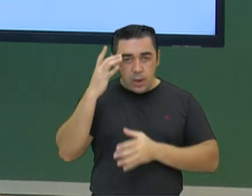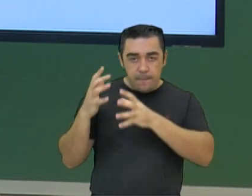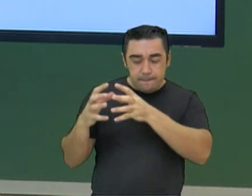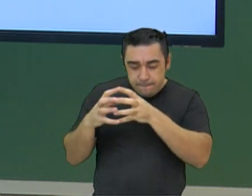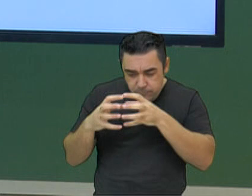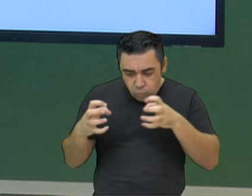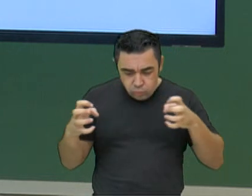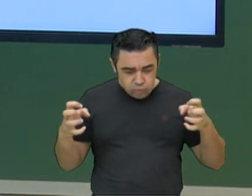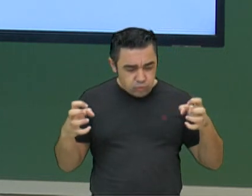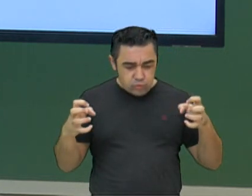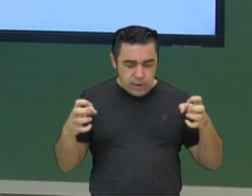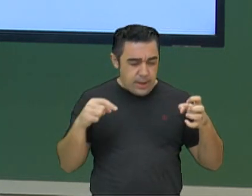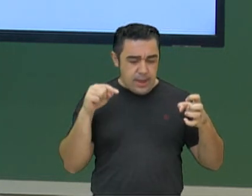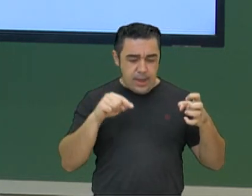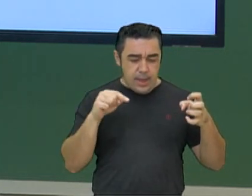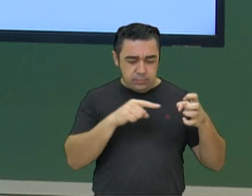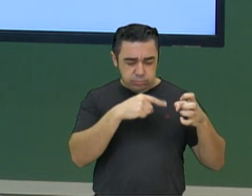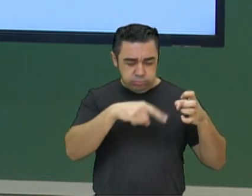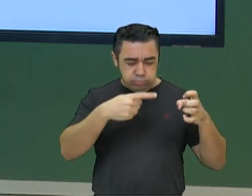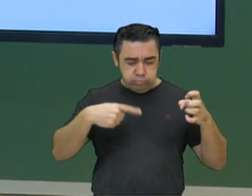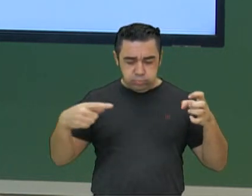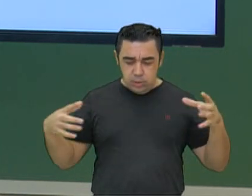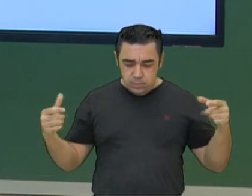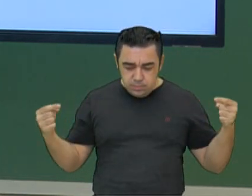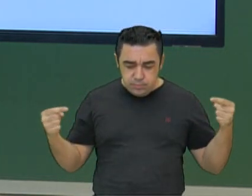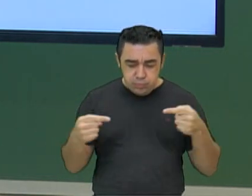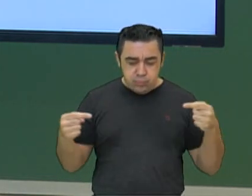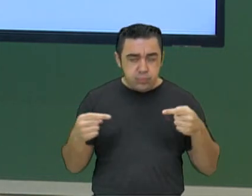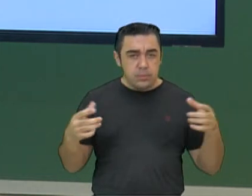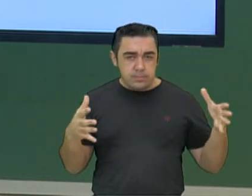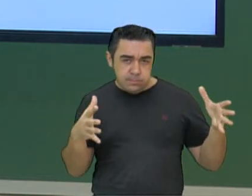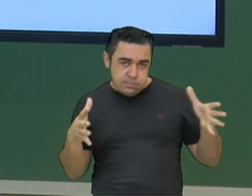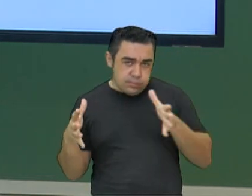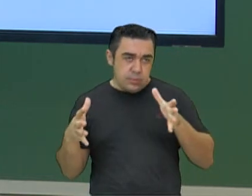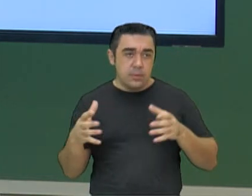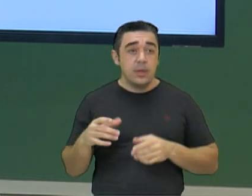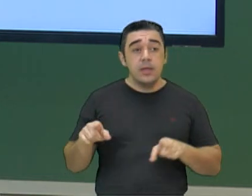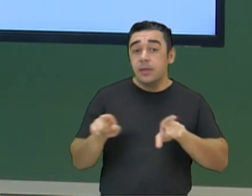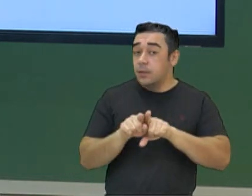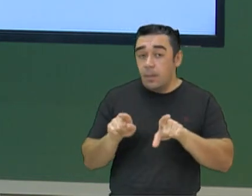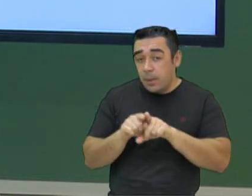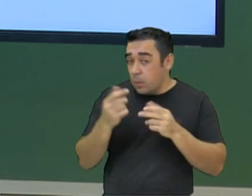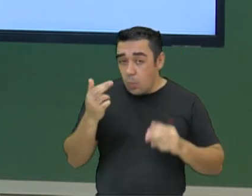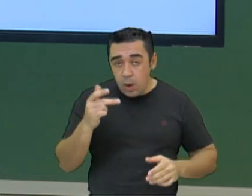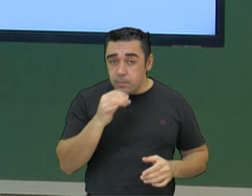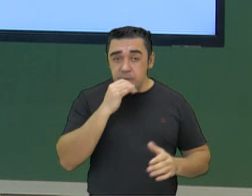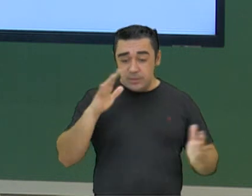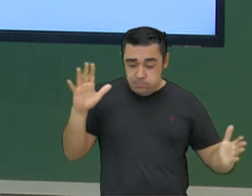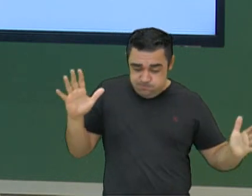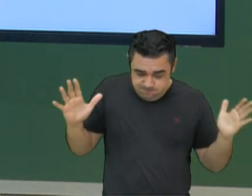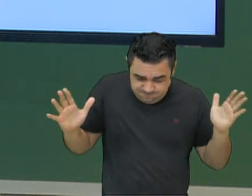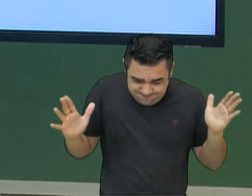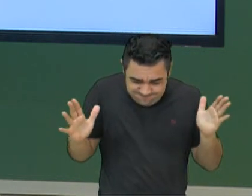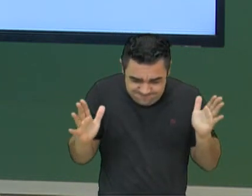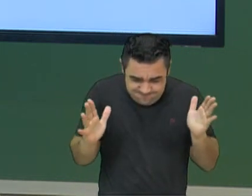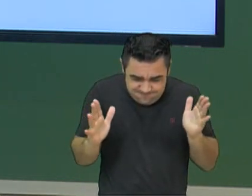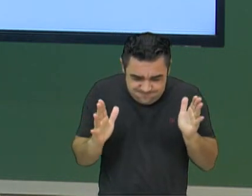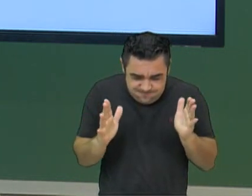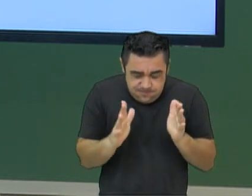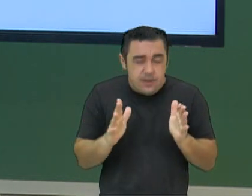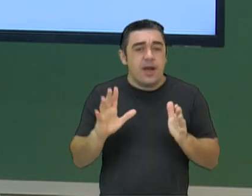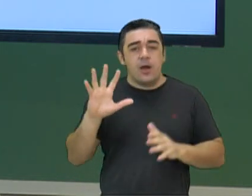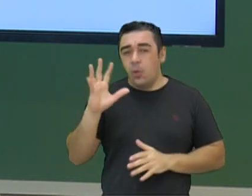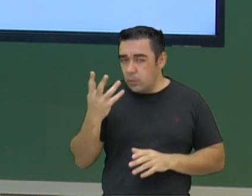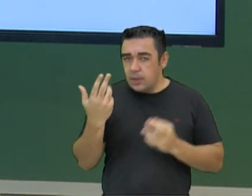o sentido oposto. Da mesma forma, se a pessoa estivesse empurrando essa mola, certo? E irá acontecer